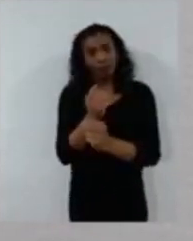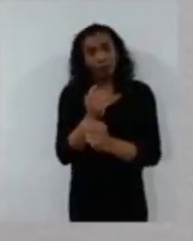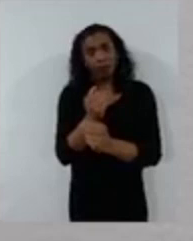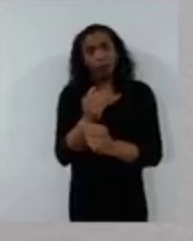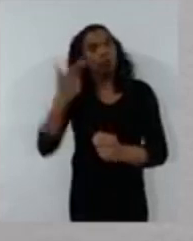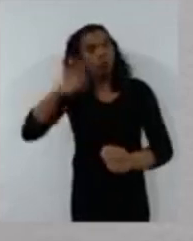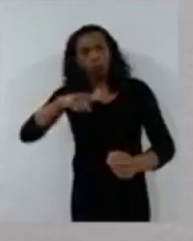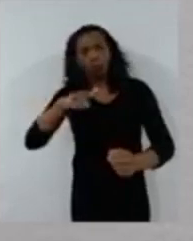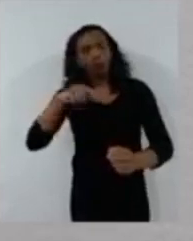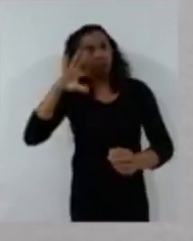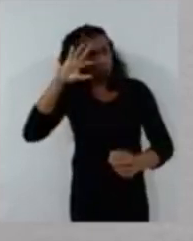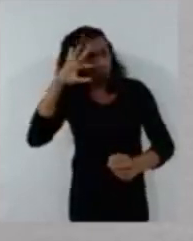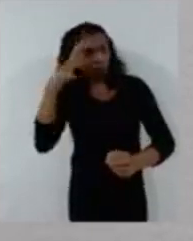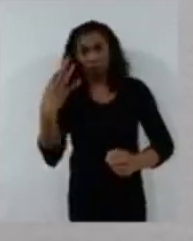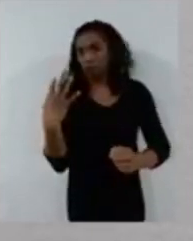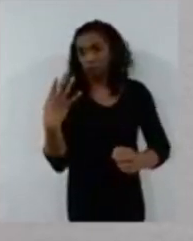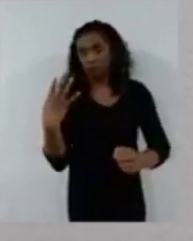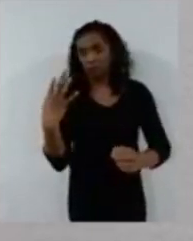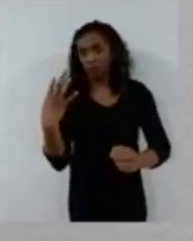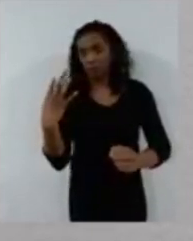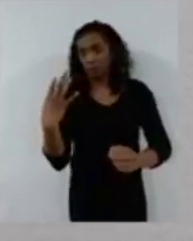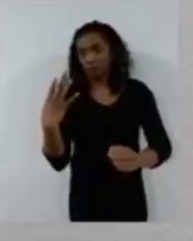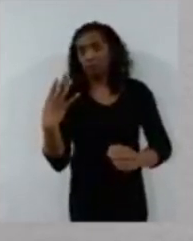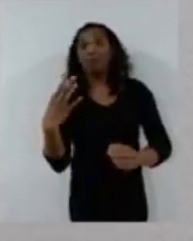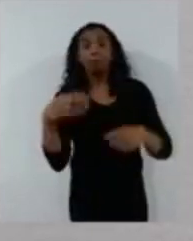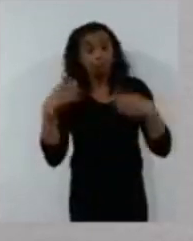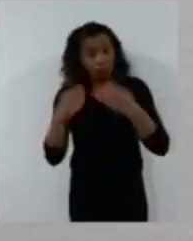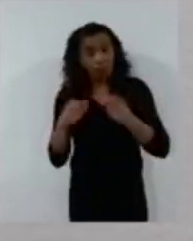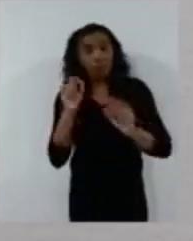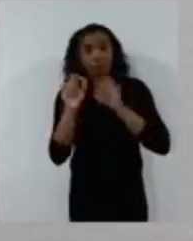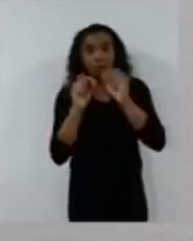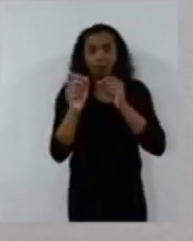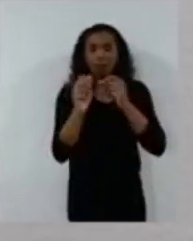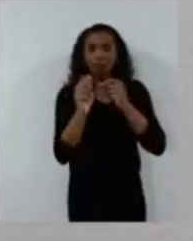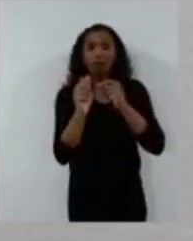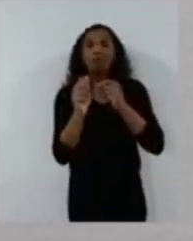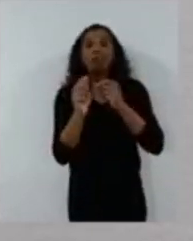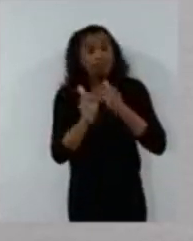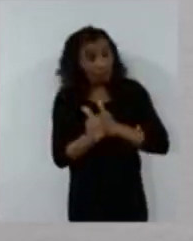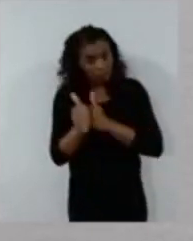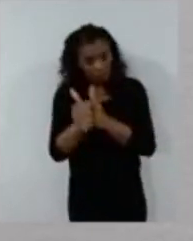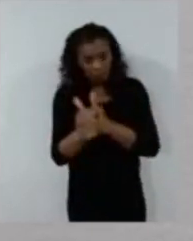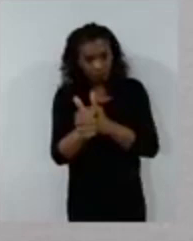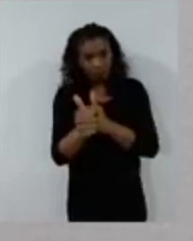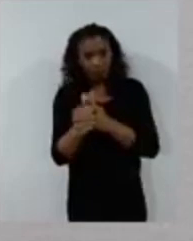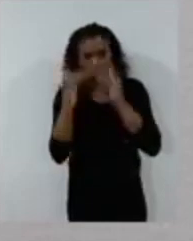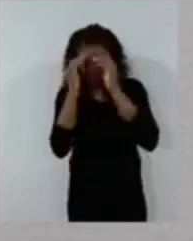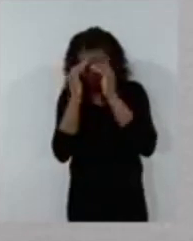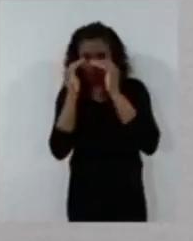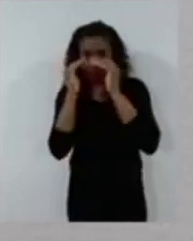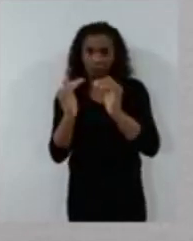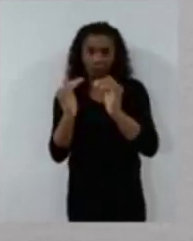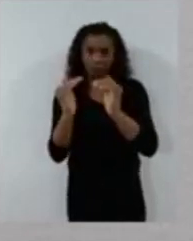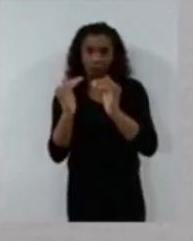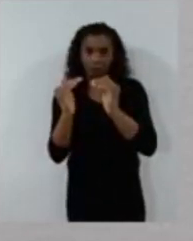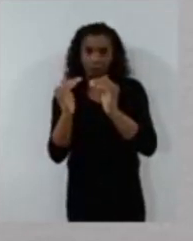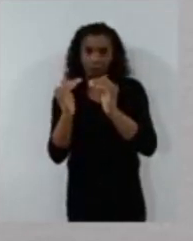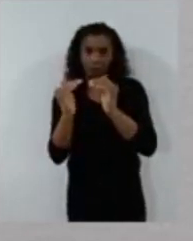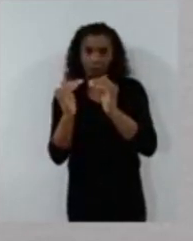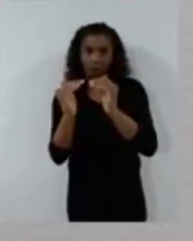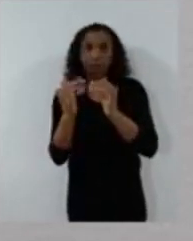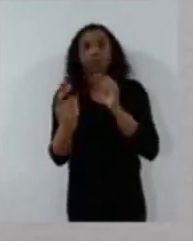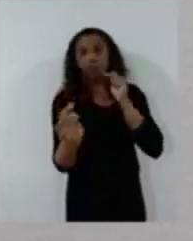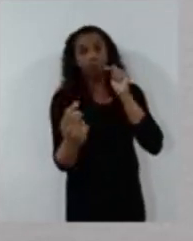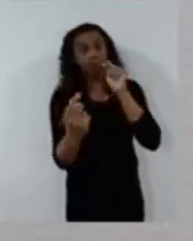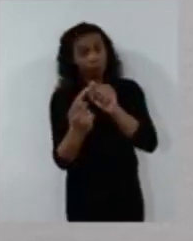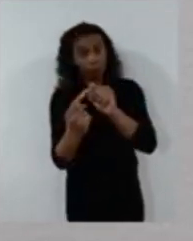que não seja o que a gente vai seguir em relação às determinações e aos números, elas serão bem objetivas. Então, só para a